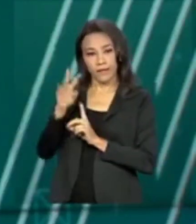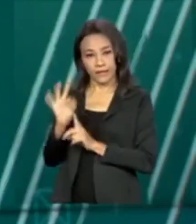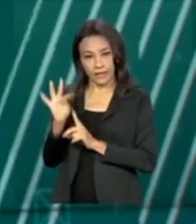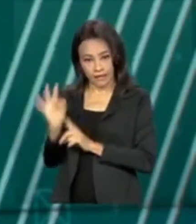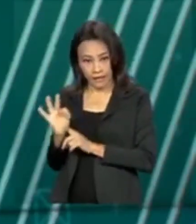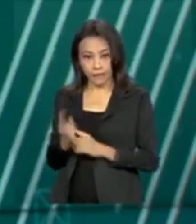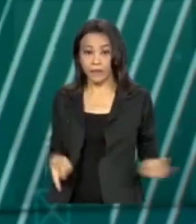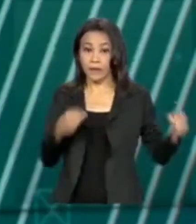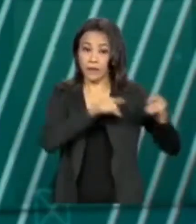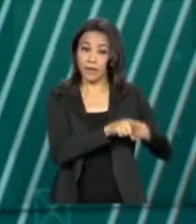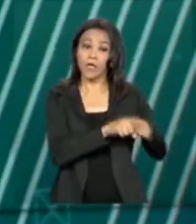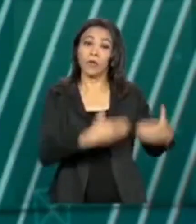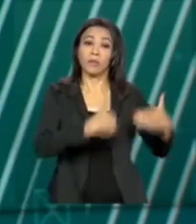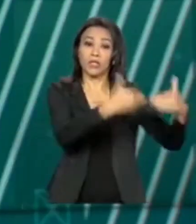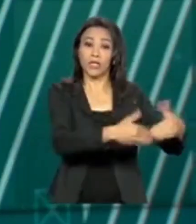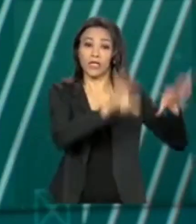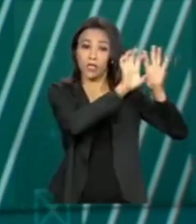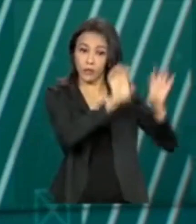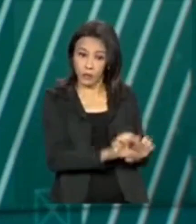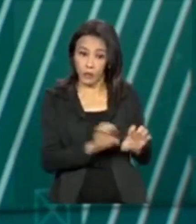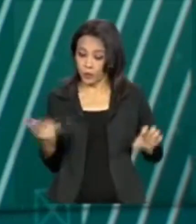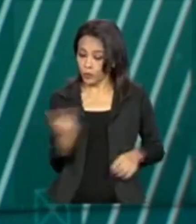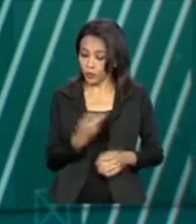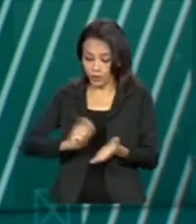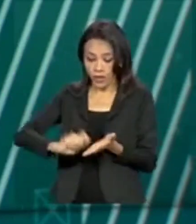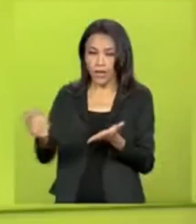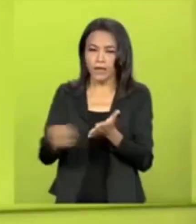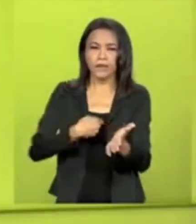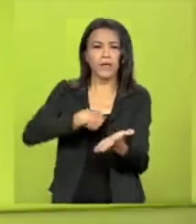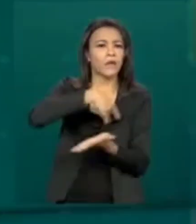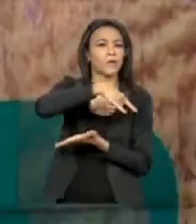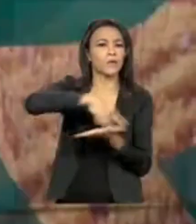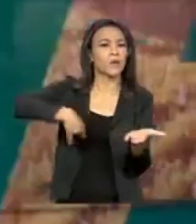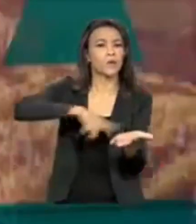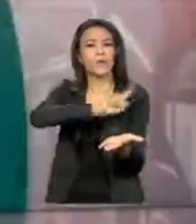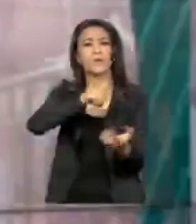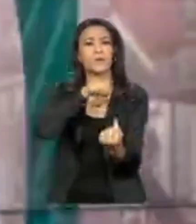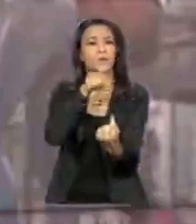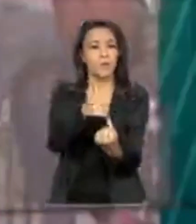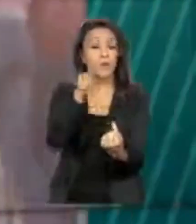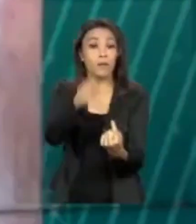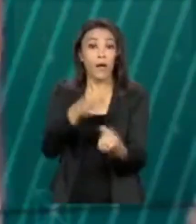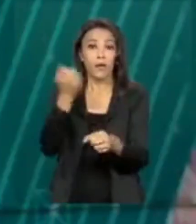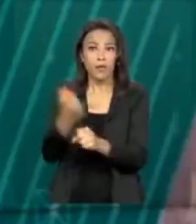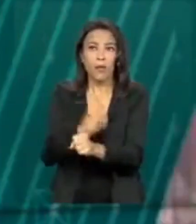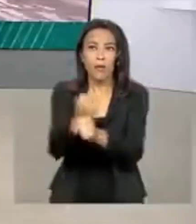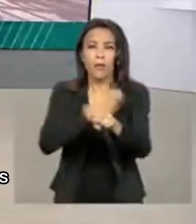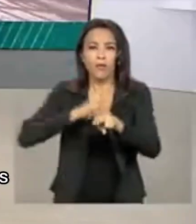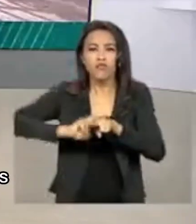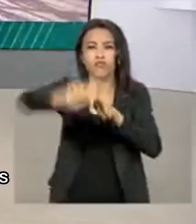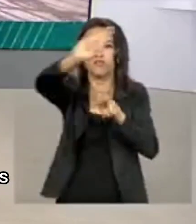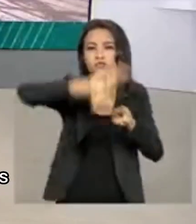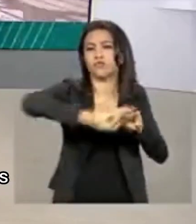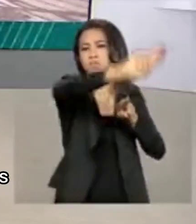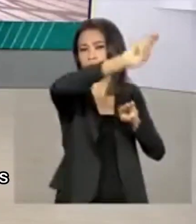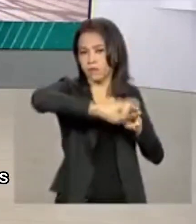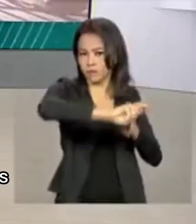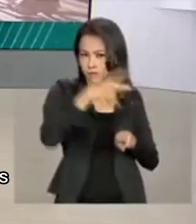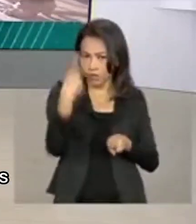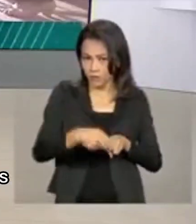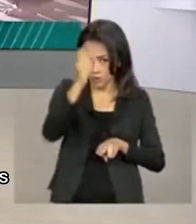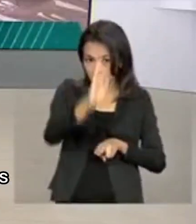da Infraestrutura assinaram a autorização para a exploração de novas ferrovias nacionais. A previsão é